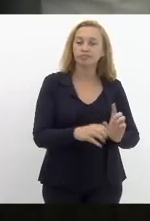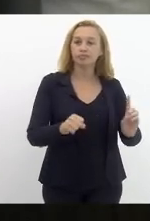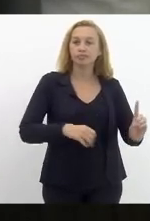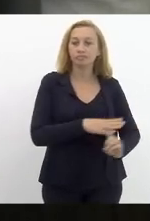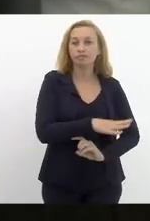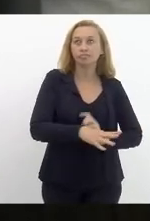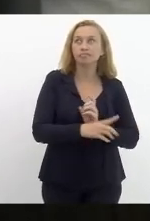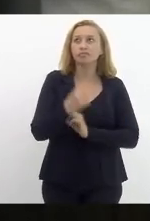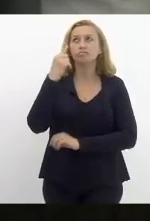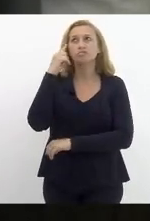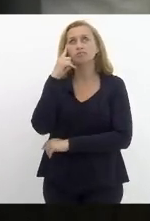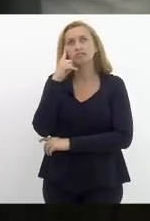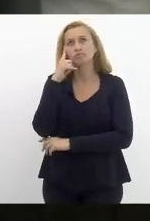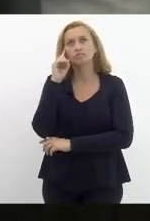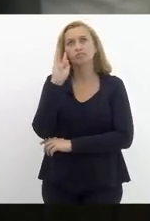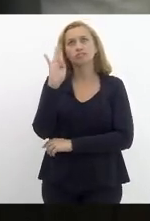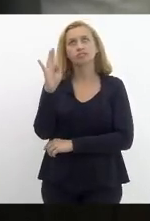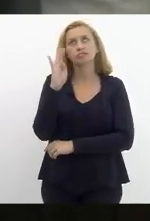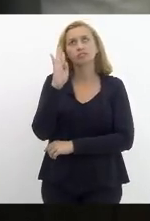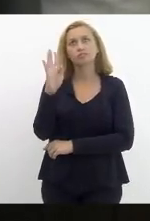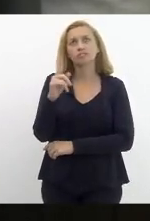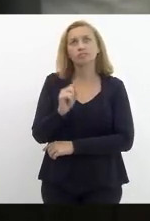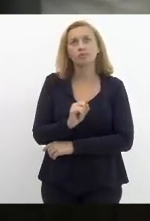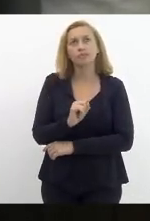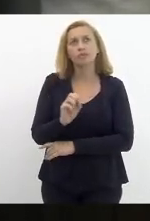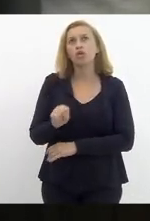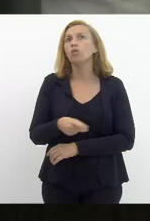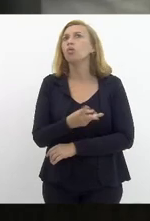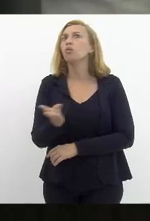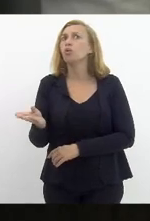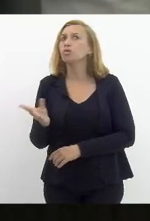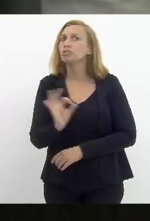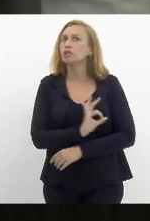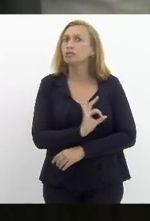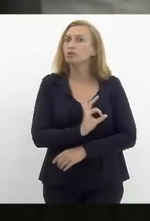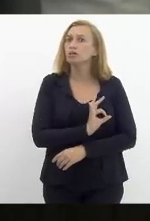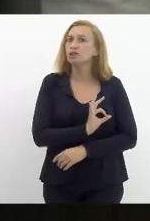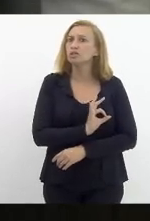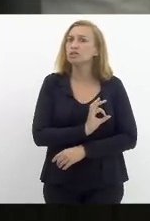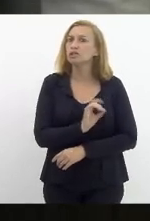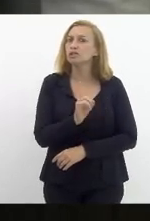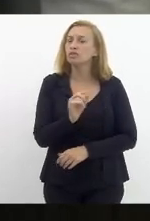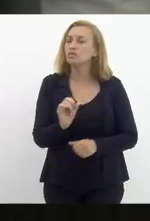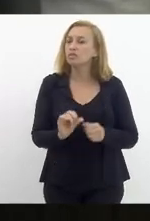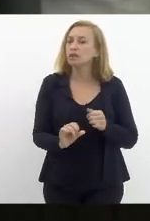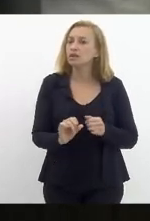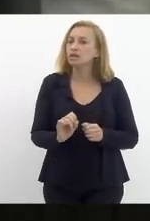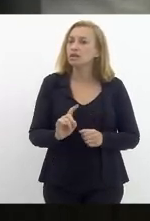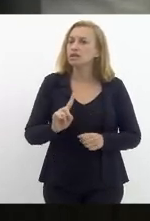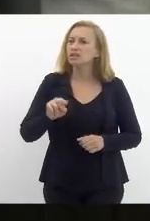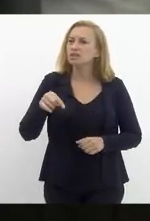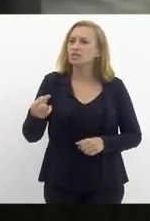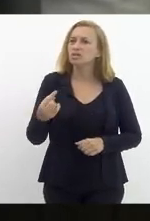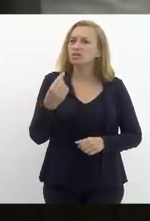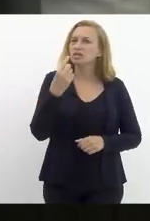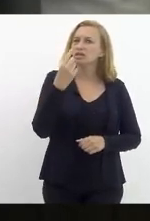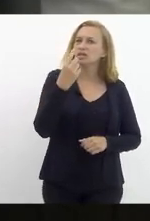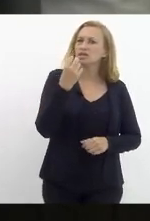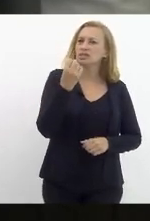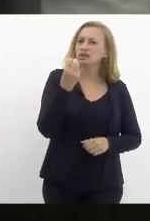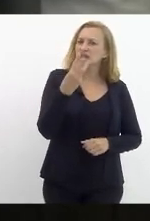aqui pensando e imaginando o quanto que a polícia não fará quando daqui a